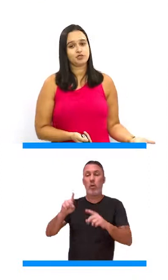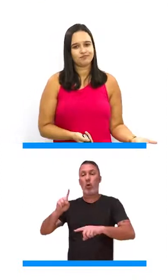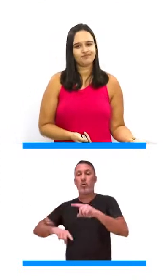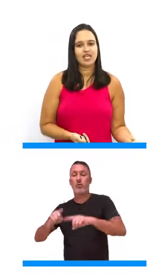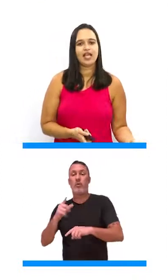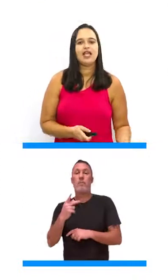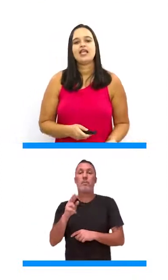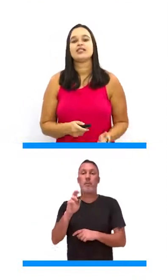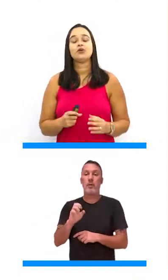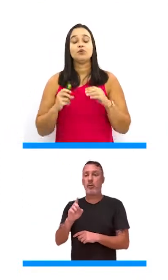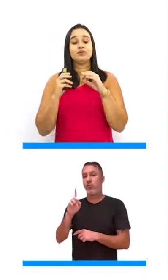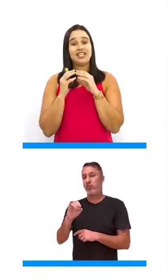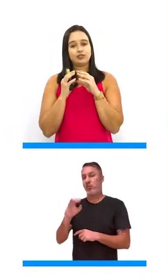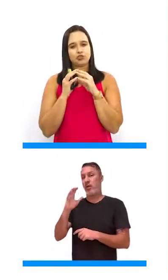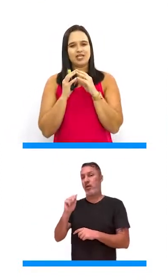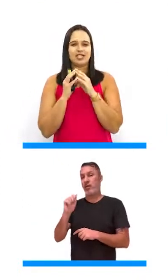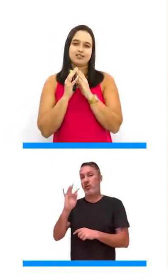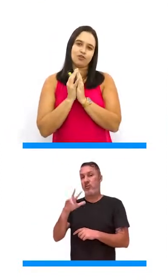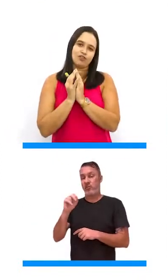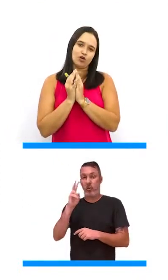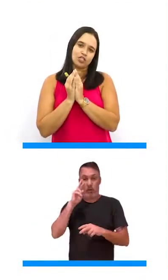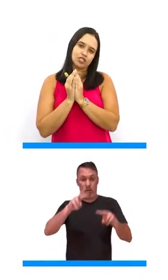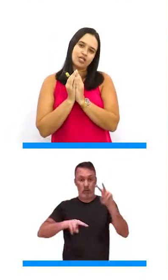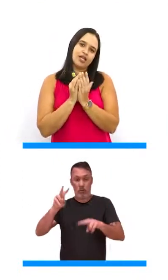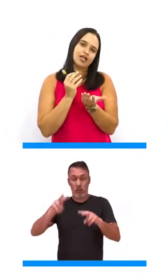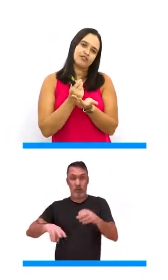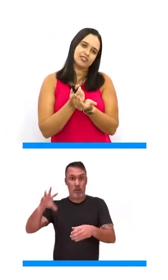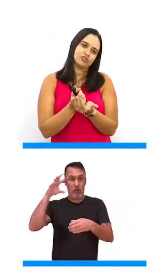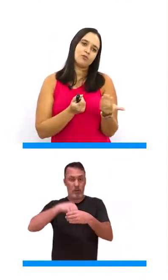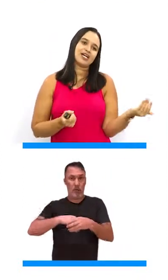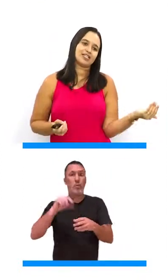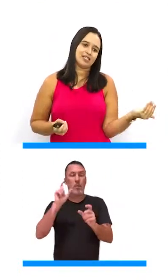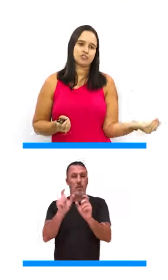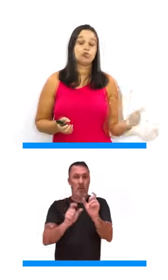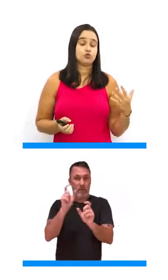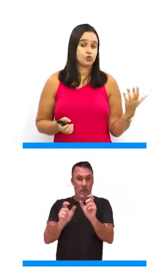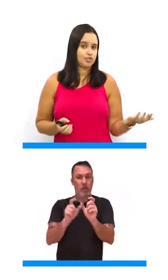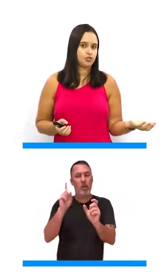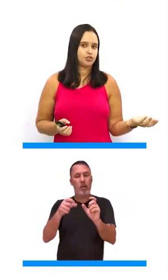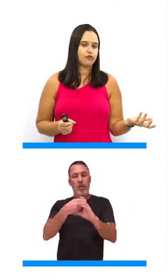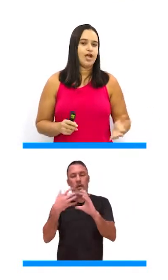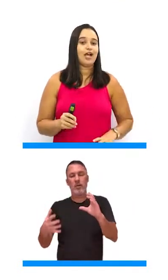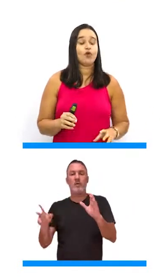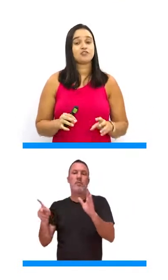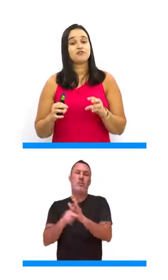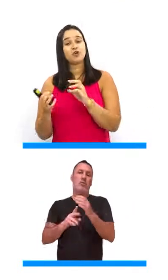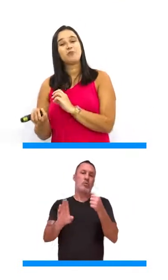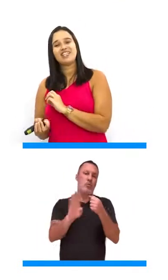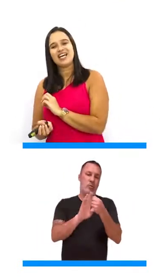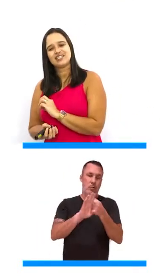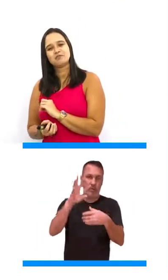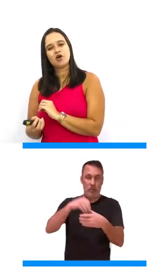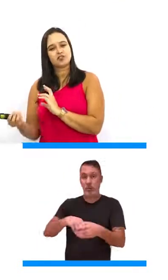objeto, né? Então, dentro de uma análise morfológica, ele vai ser só uma característica do substantivo. Agora, se for